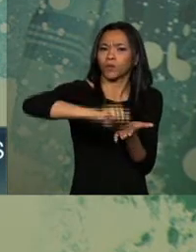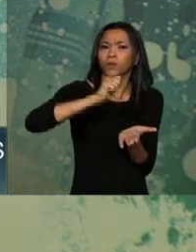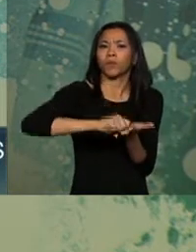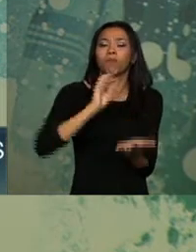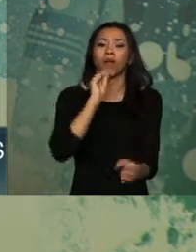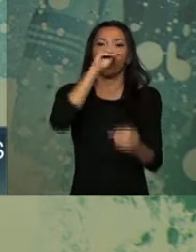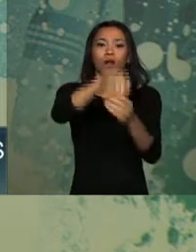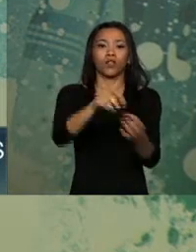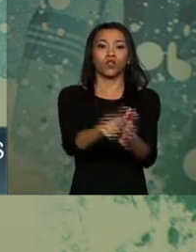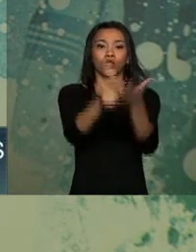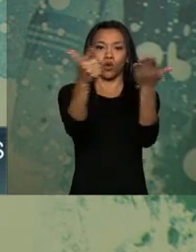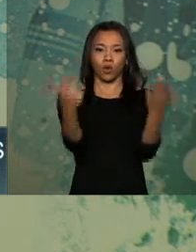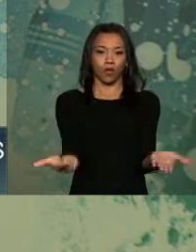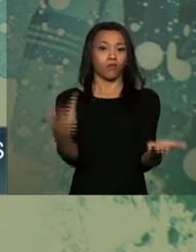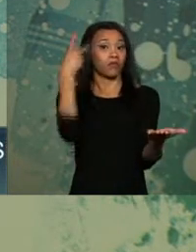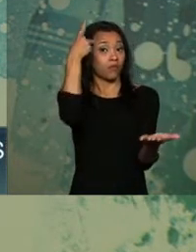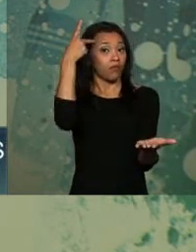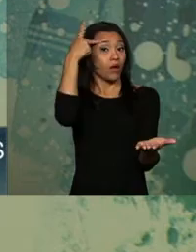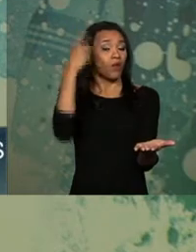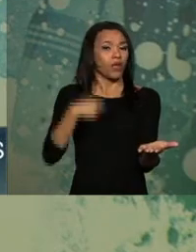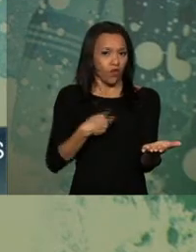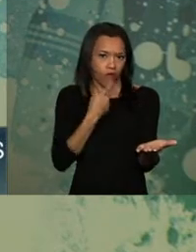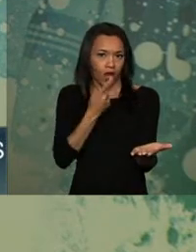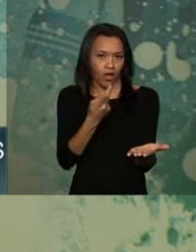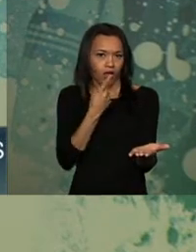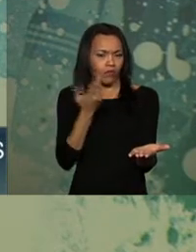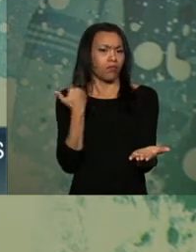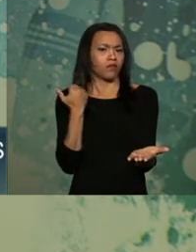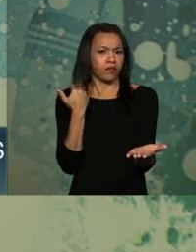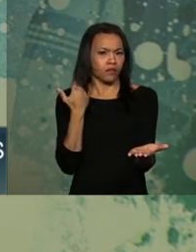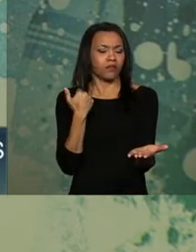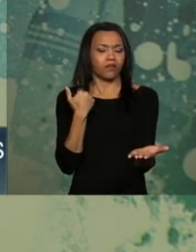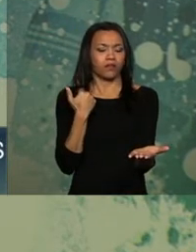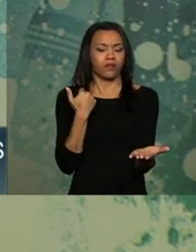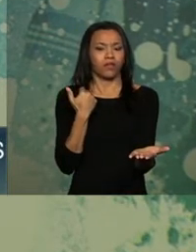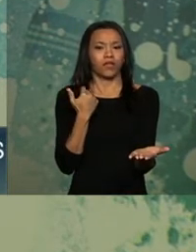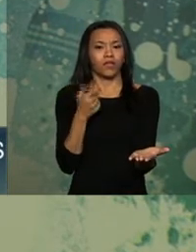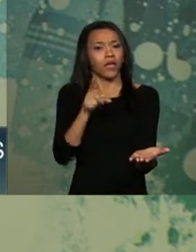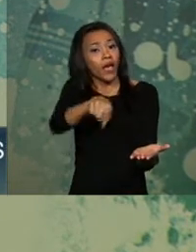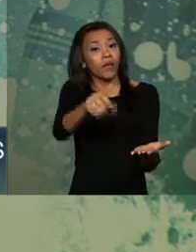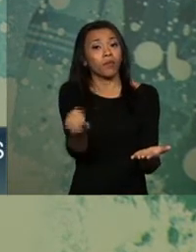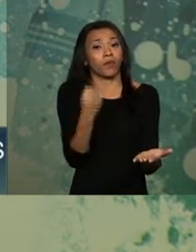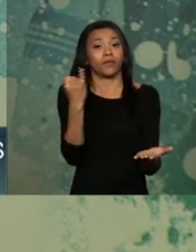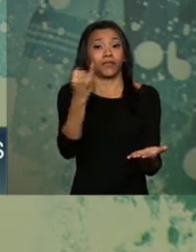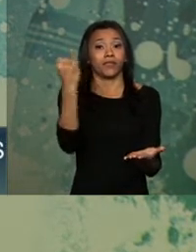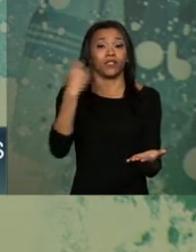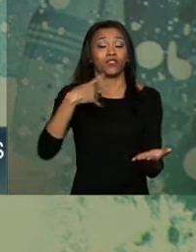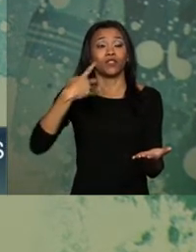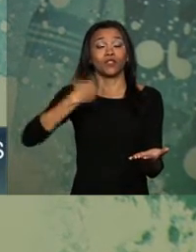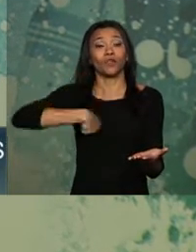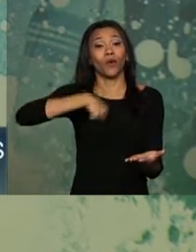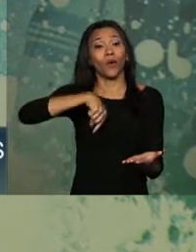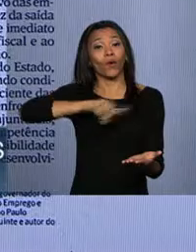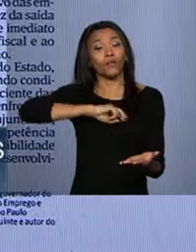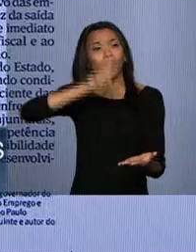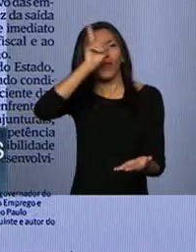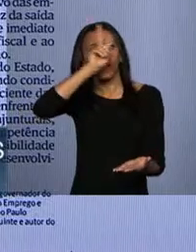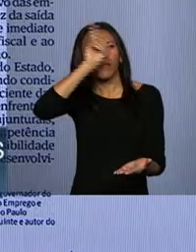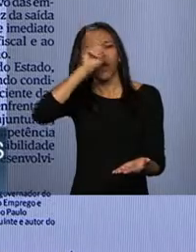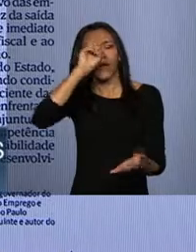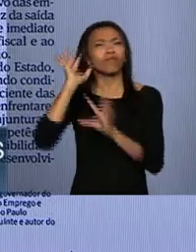quero destacar o que eu disse naquela ocasião, porque é importante a gente recuperar um pouquinho da